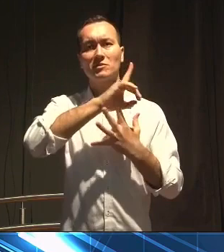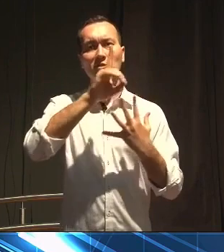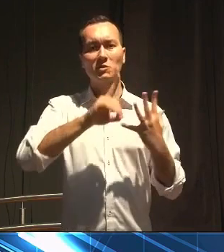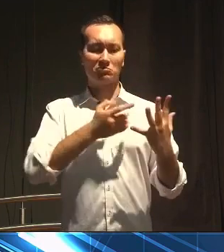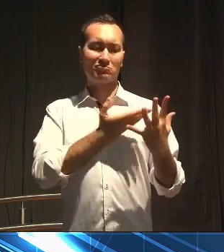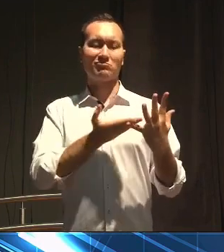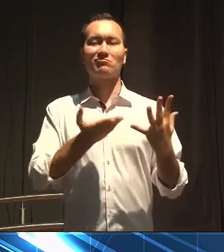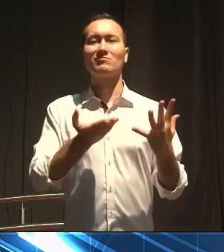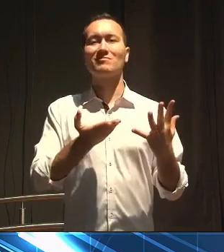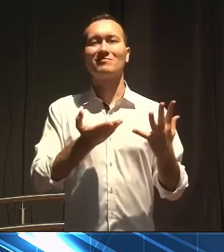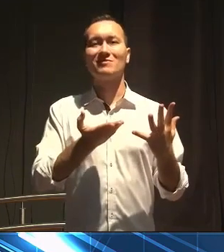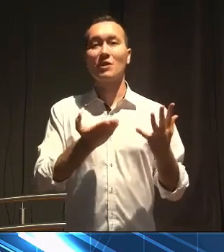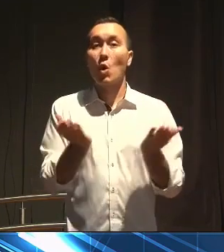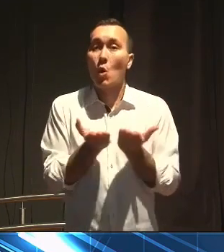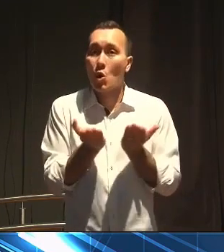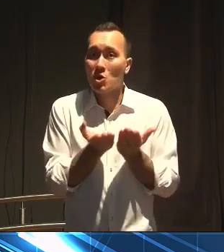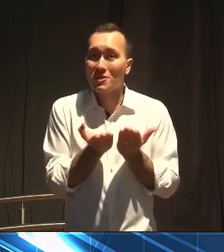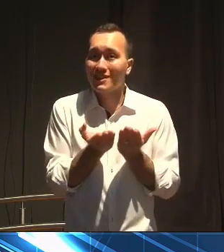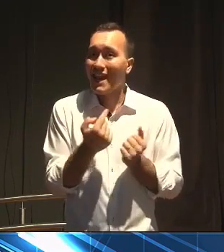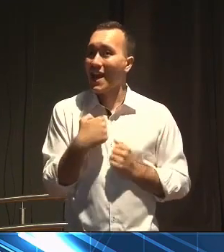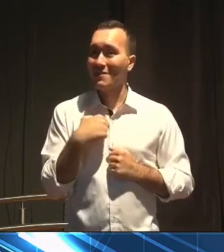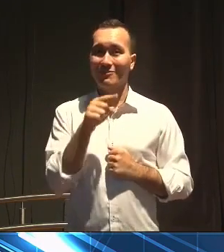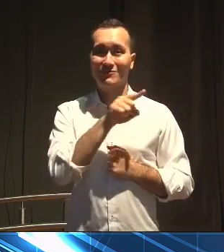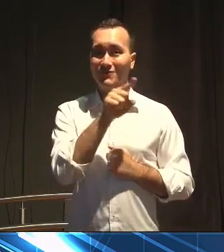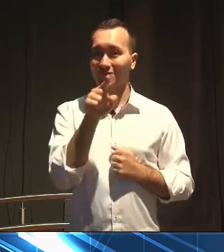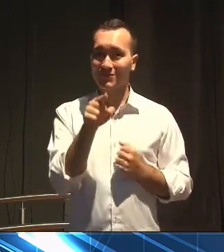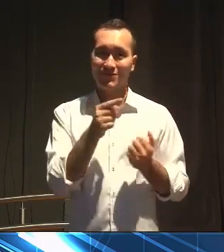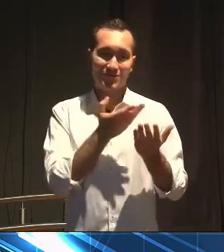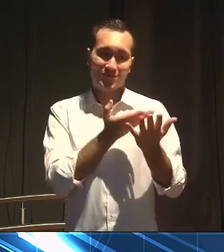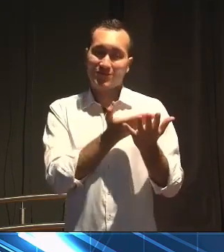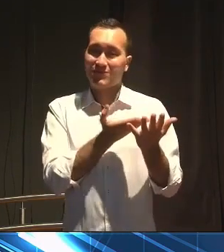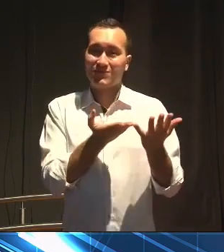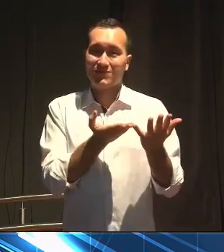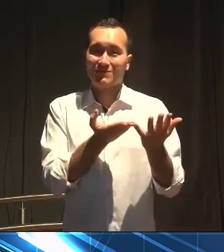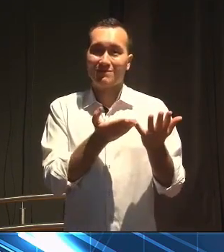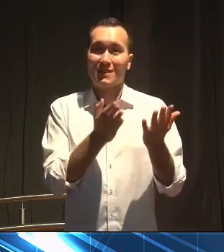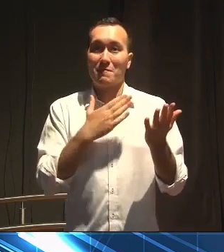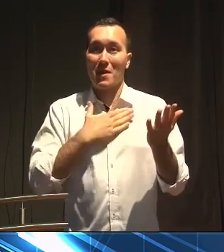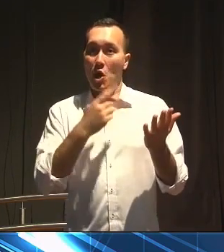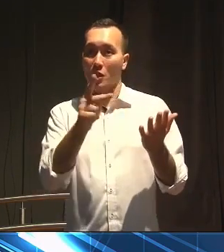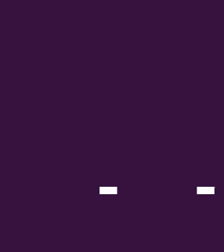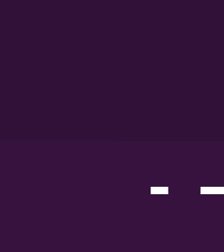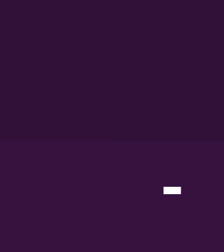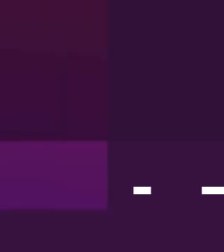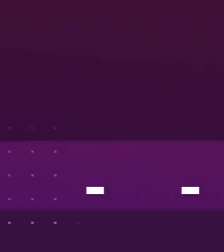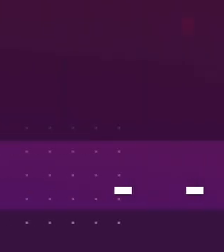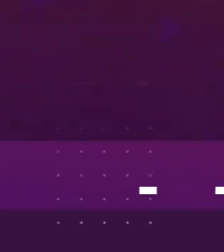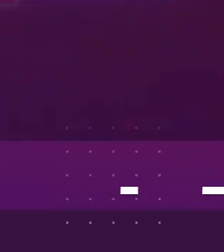Mas é basicamente isso, TDC. Muito obrigada.